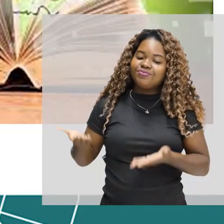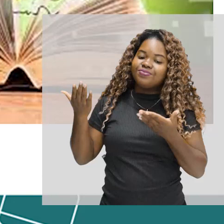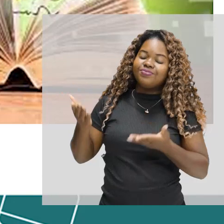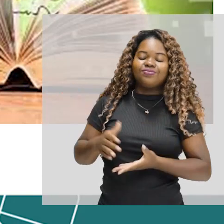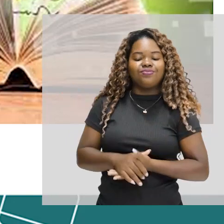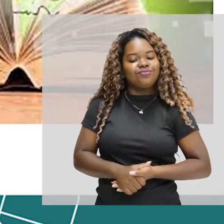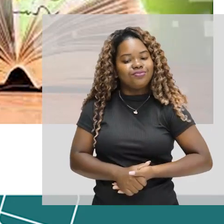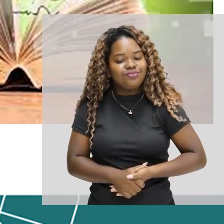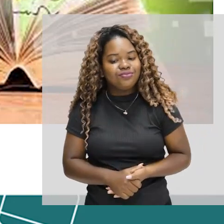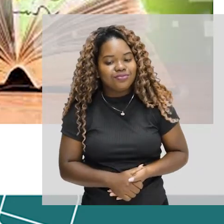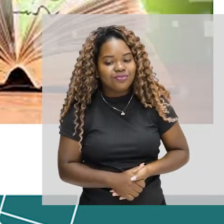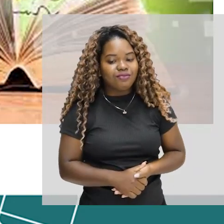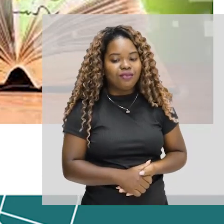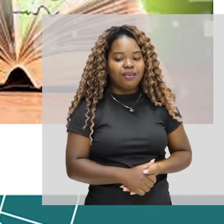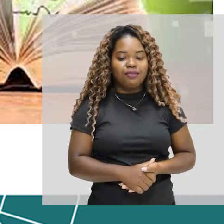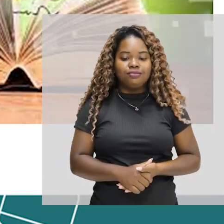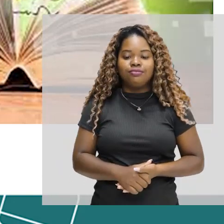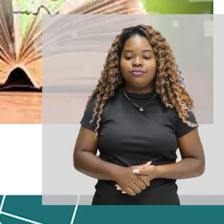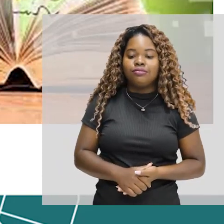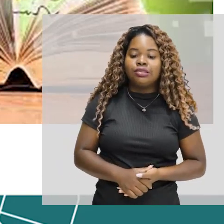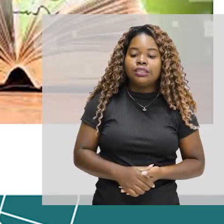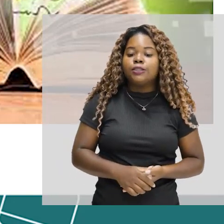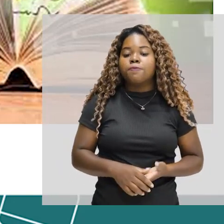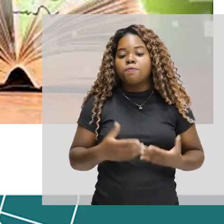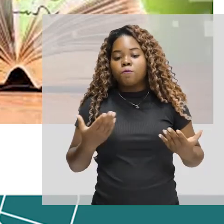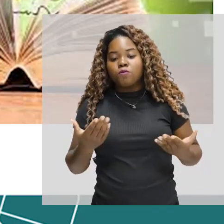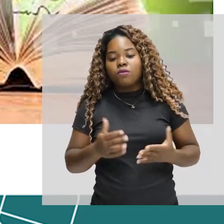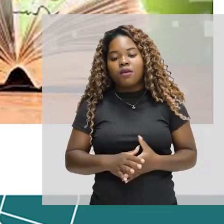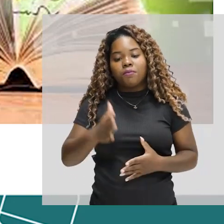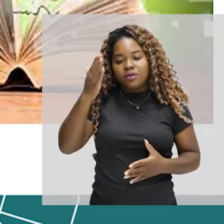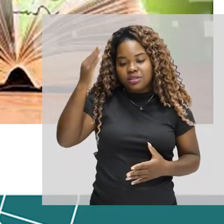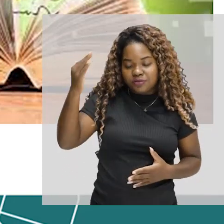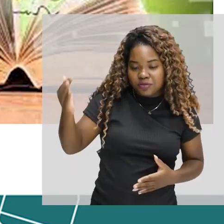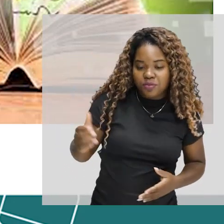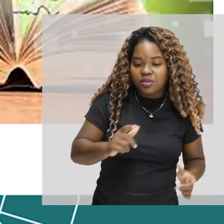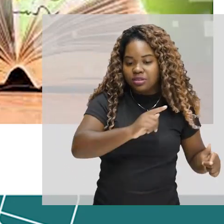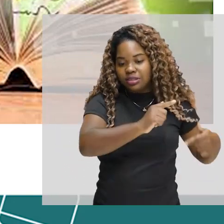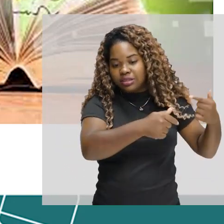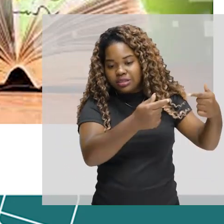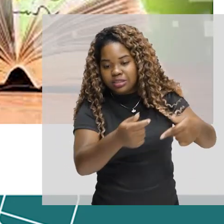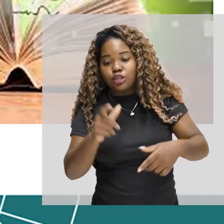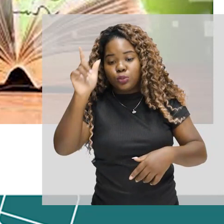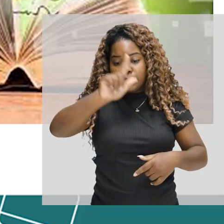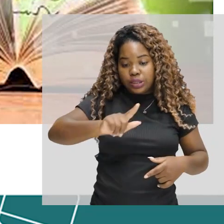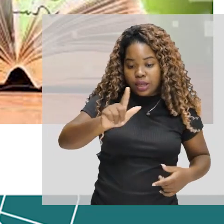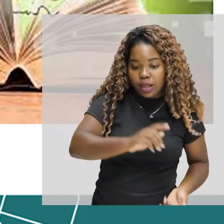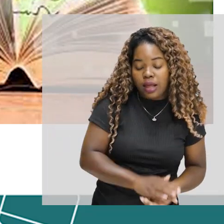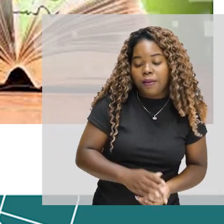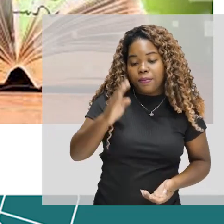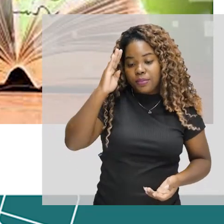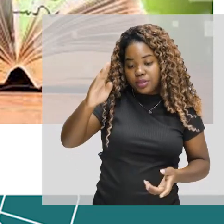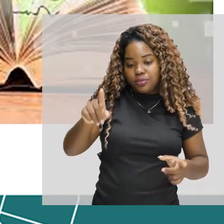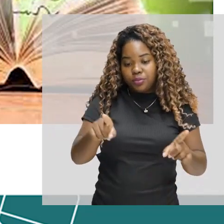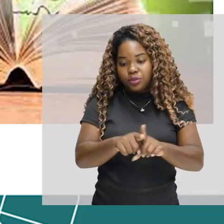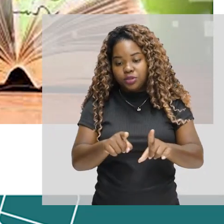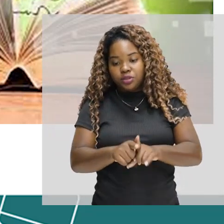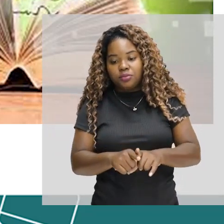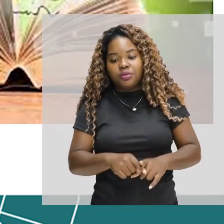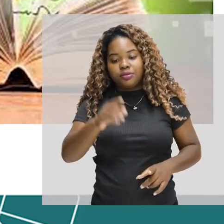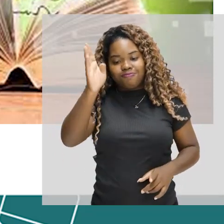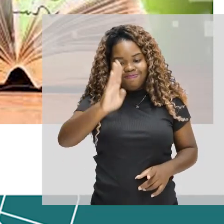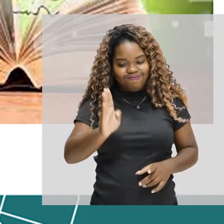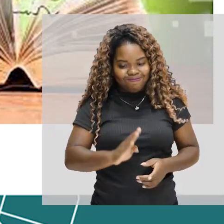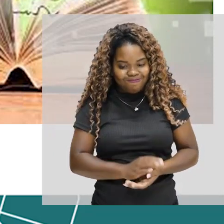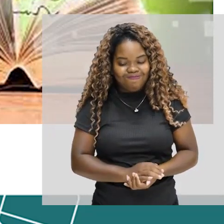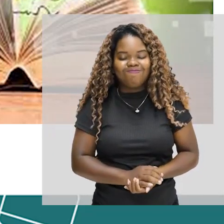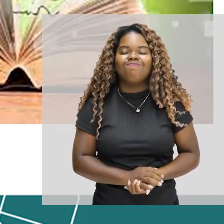dos gêneros narrativos mais comuns da tradição literária, tá? Principalmente aqui, nós estamos no Brasil, nós vamos lembrar